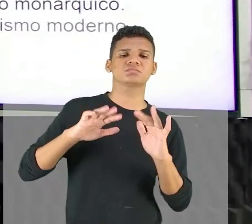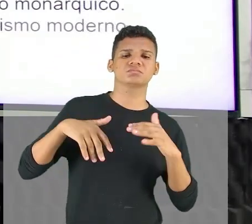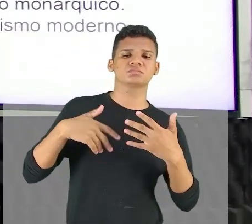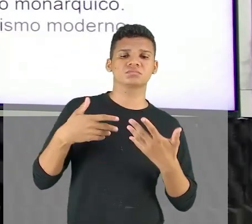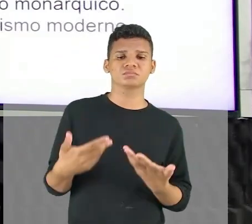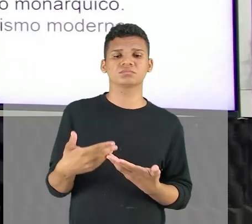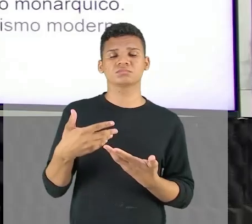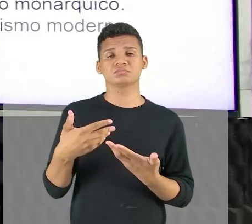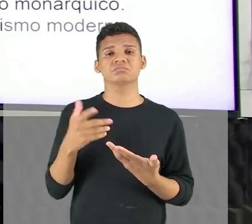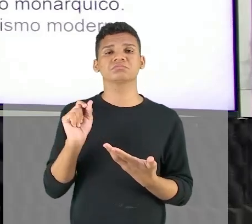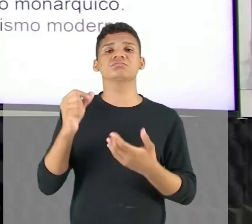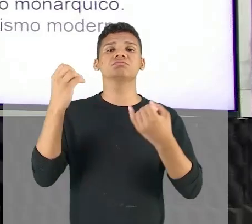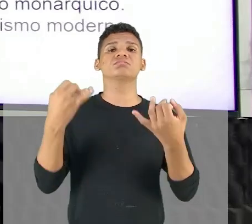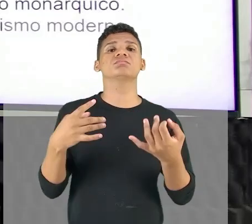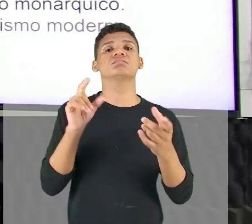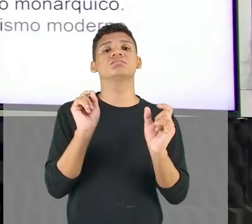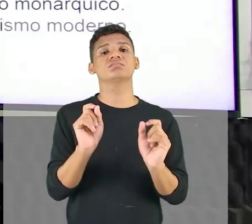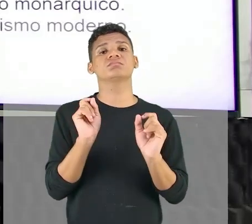consoante o quê?